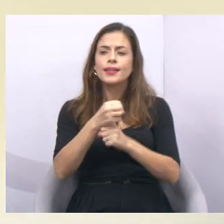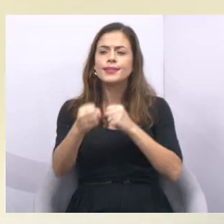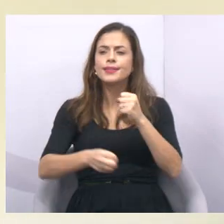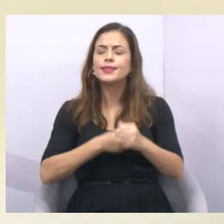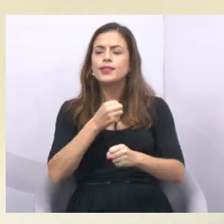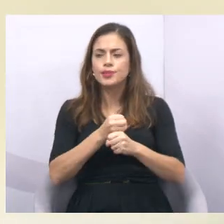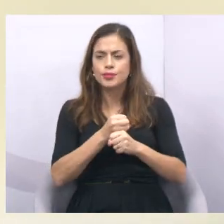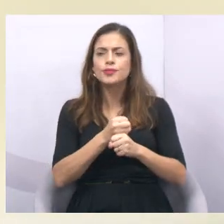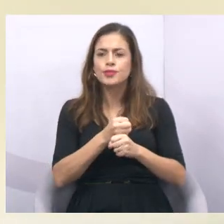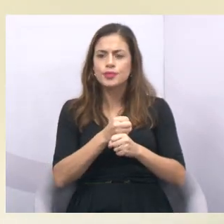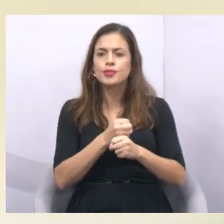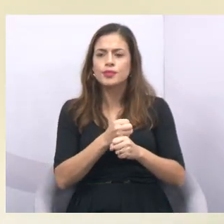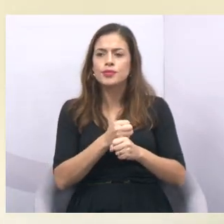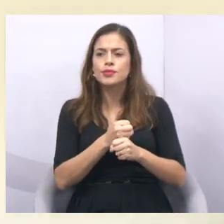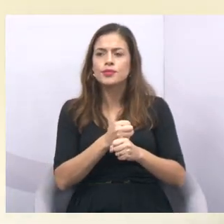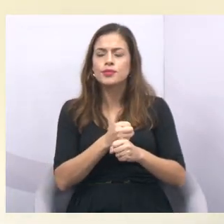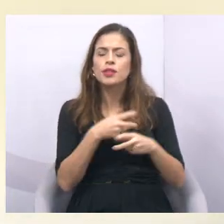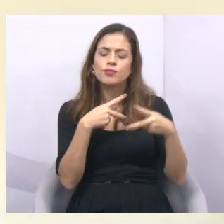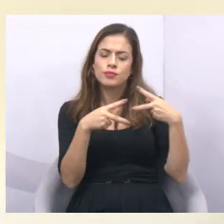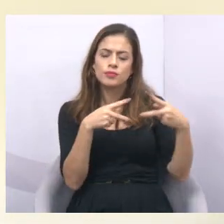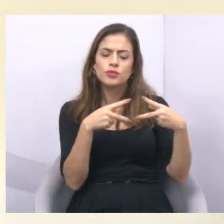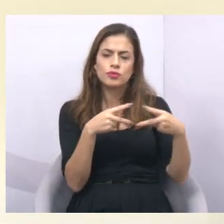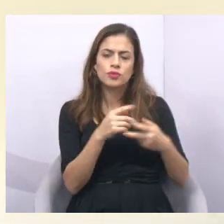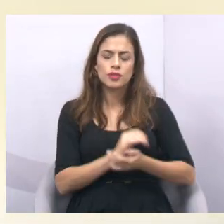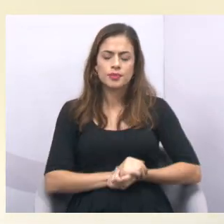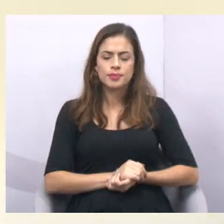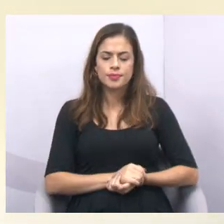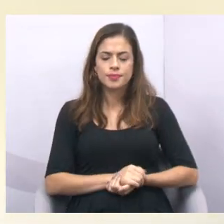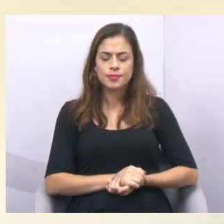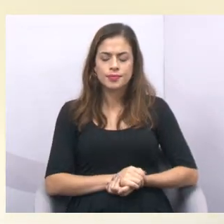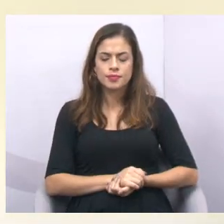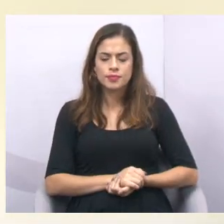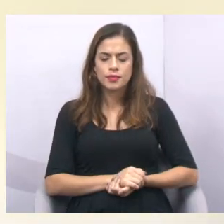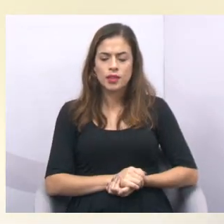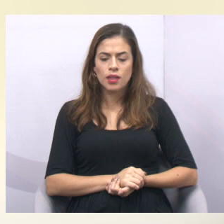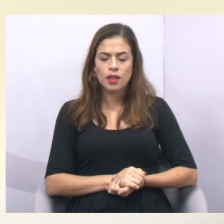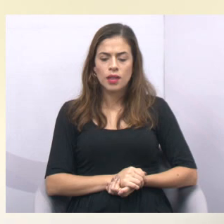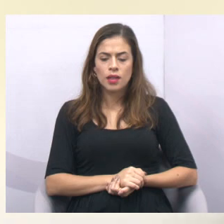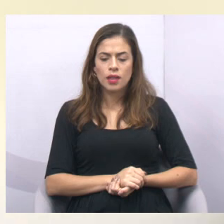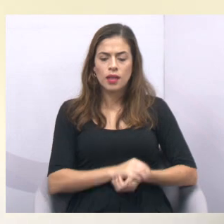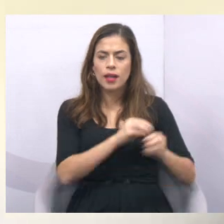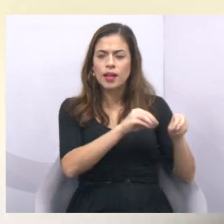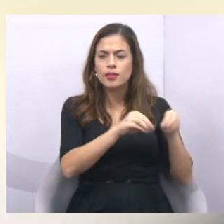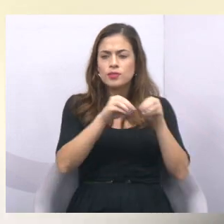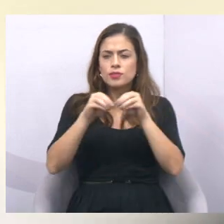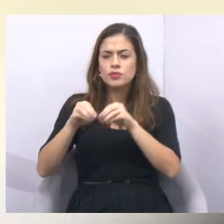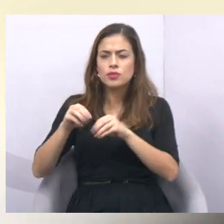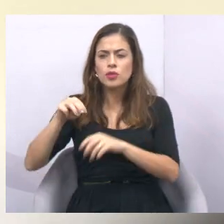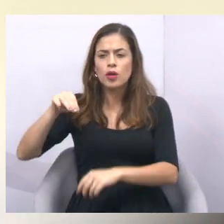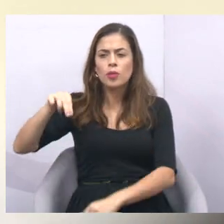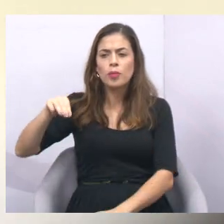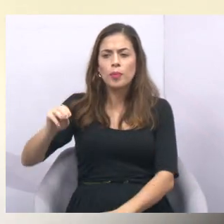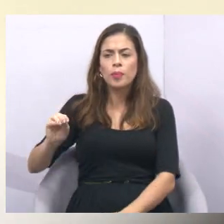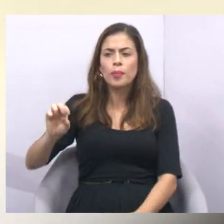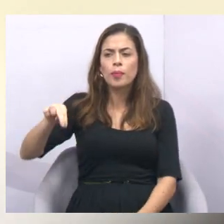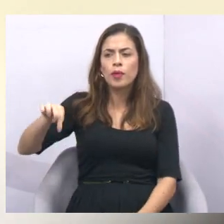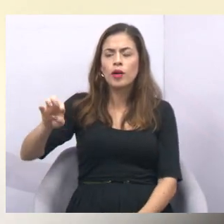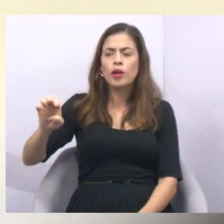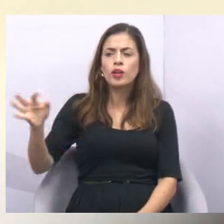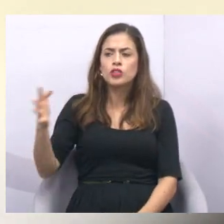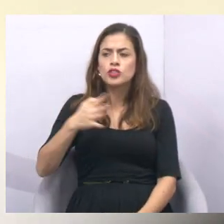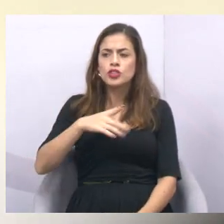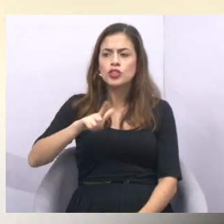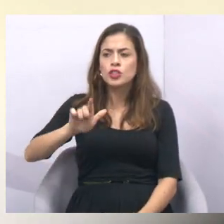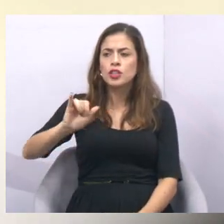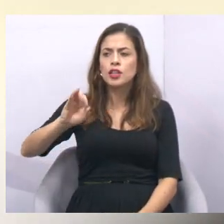anos, 3 temporadas em São José. Daí fomos juntos para o Monte Líbano, onde tivemos